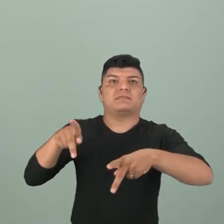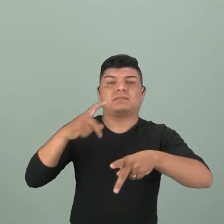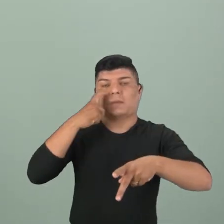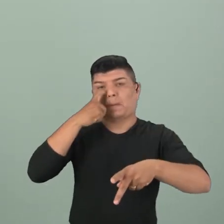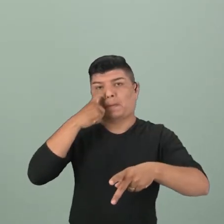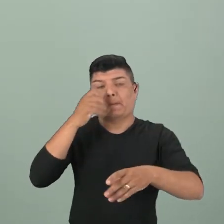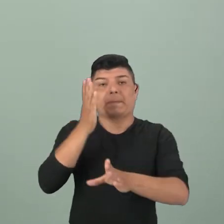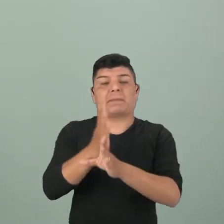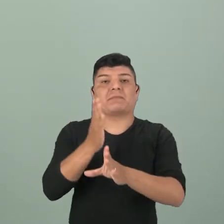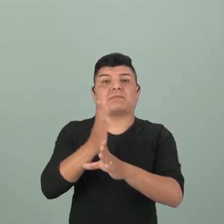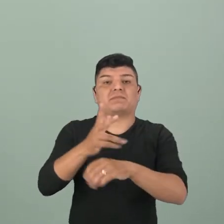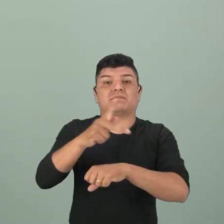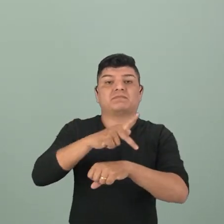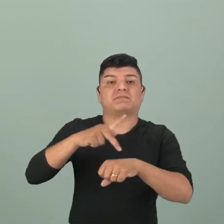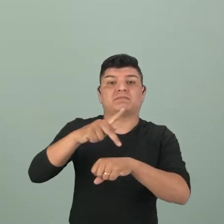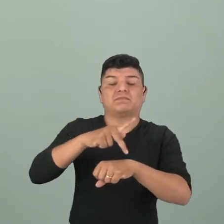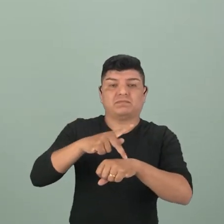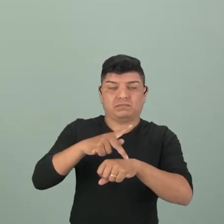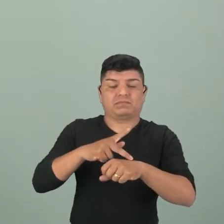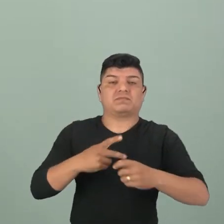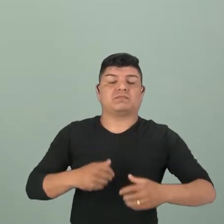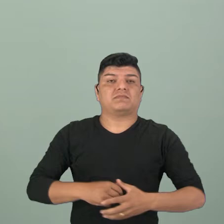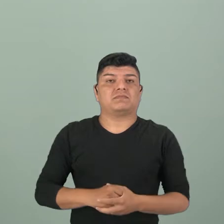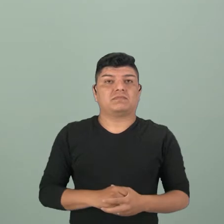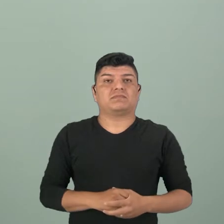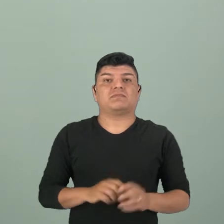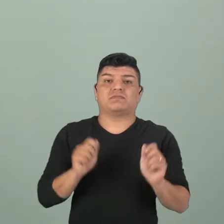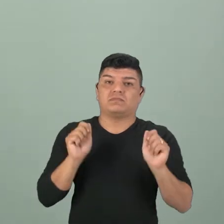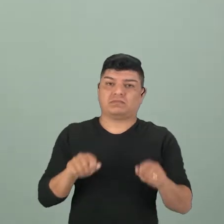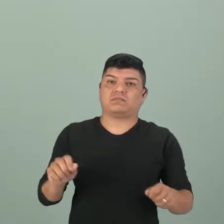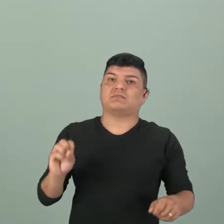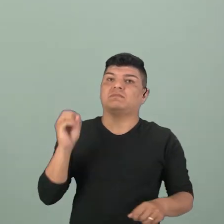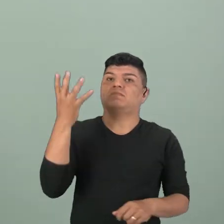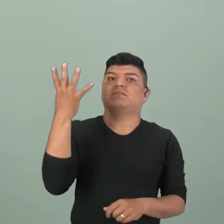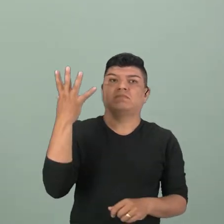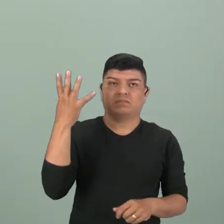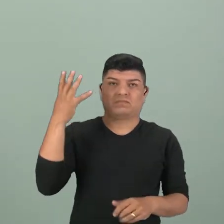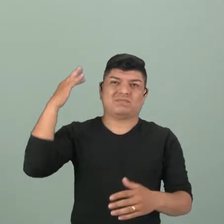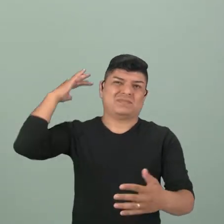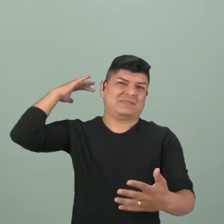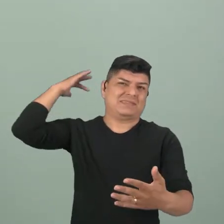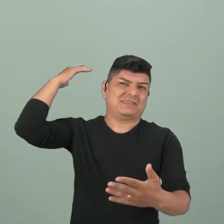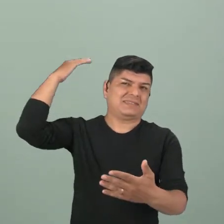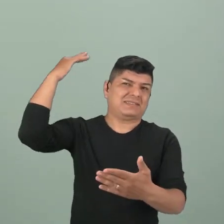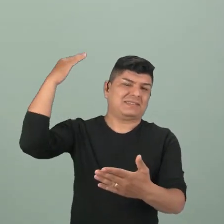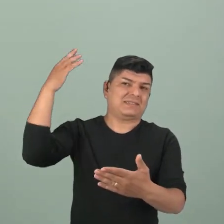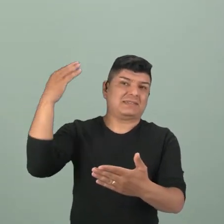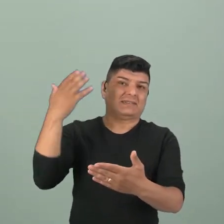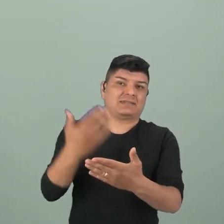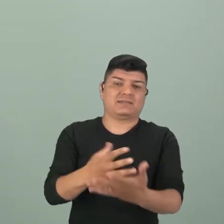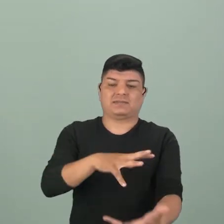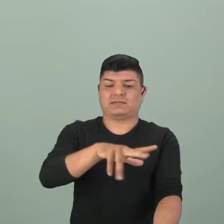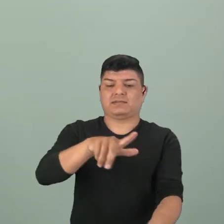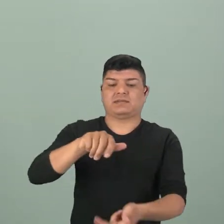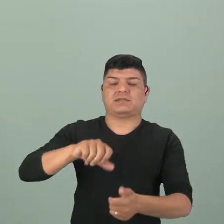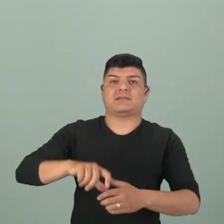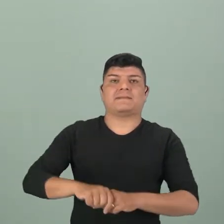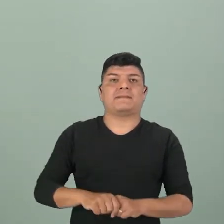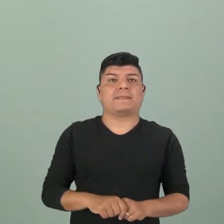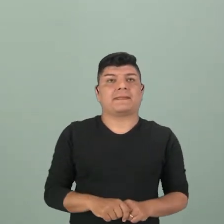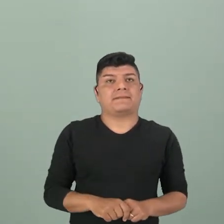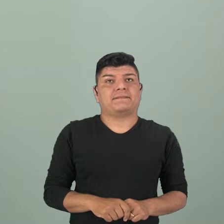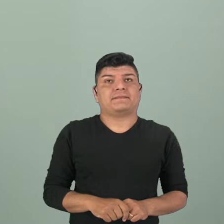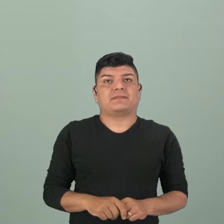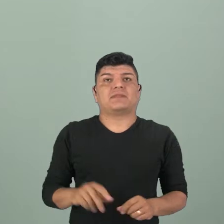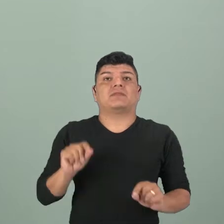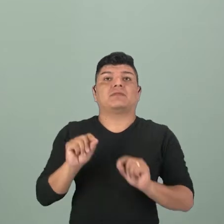pelo território, pelo país, né, que pode acontecer e vem acontecendo desde os primórdios da humanidade. Ok? Aí